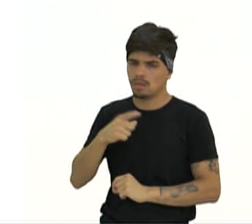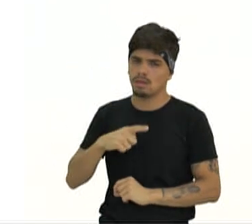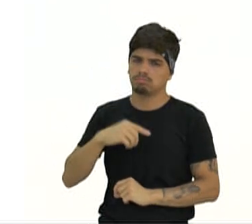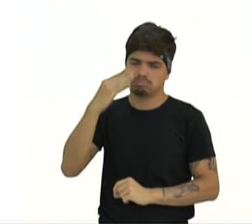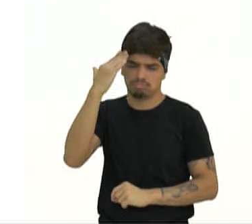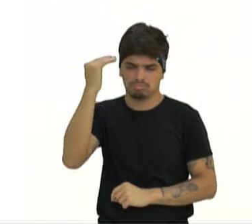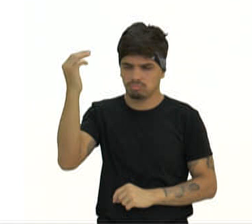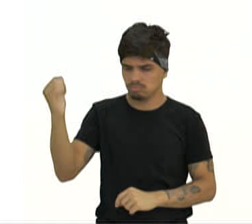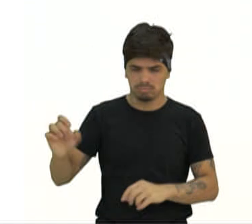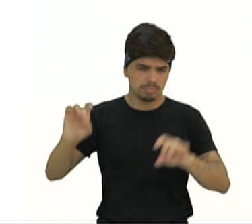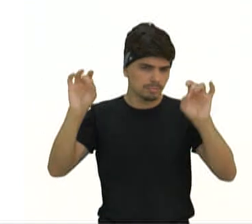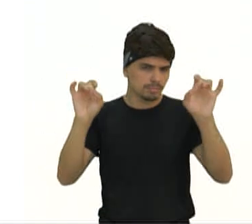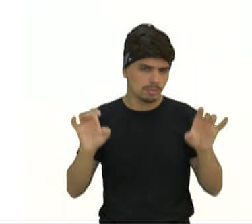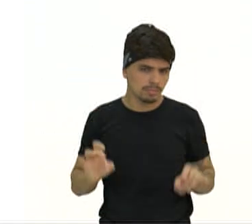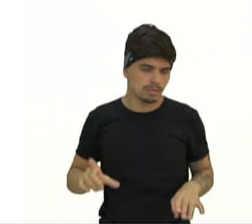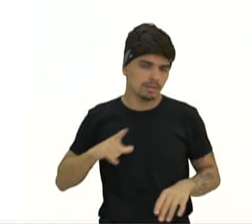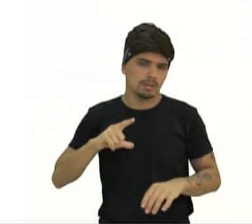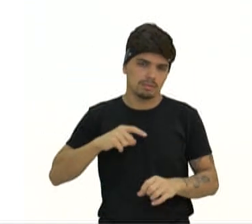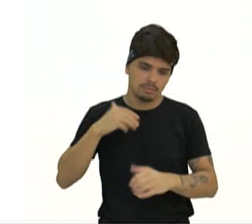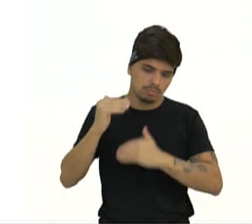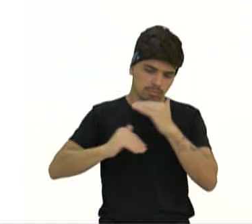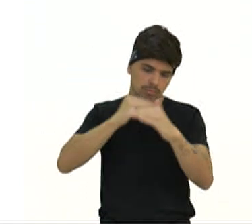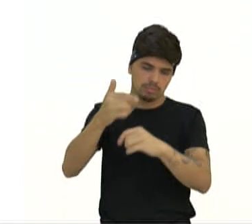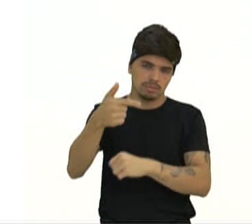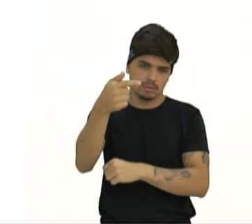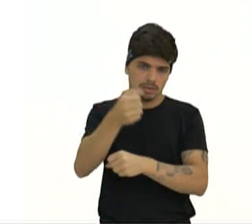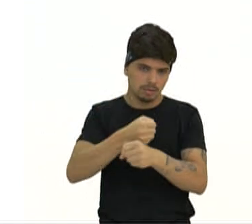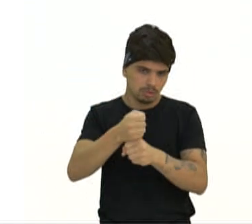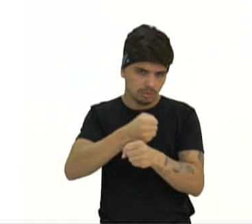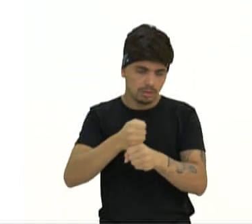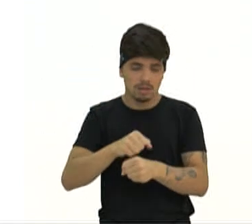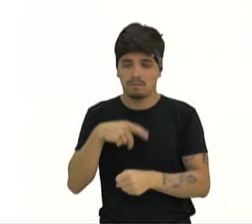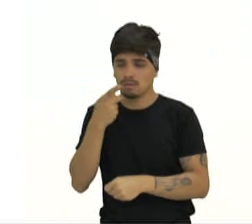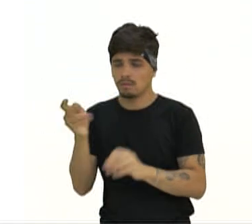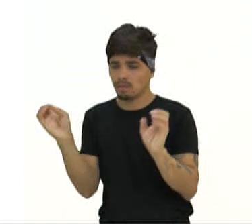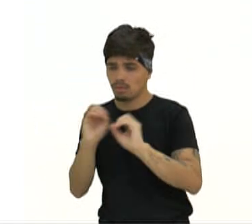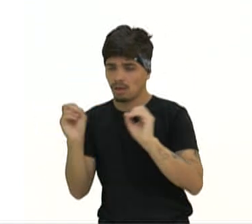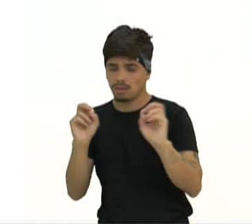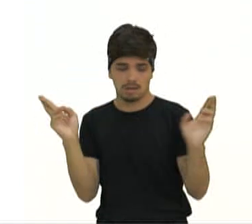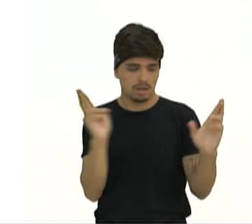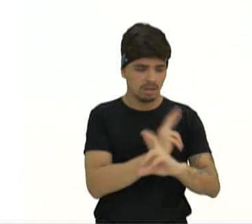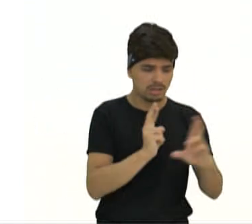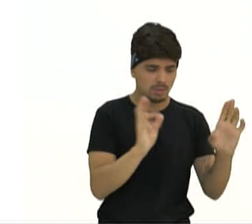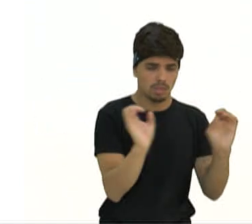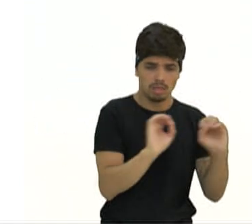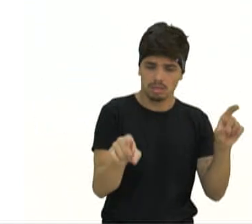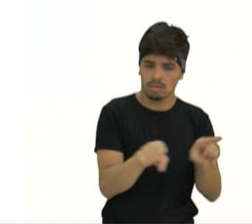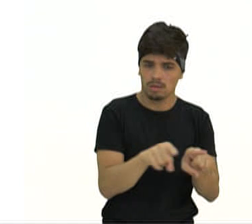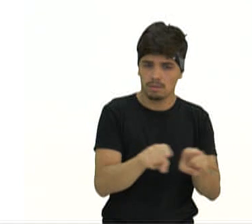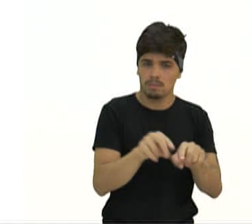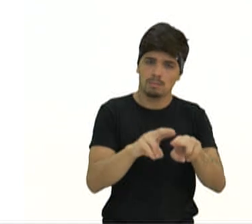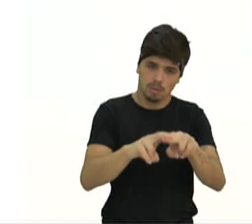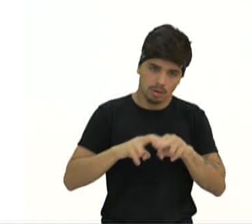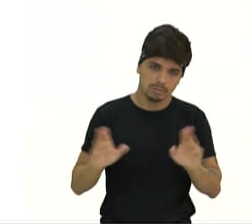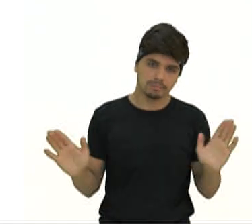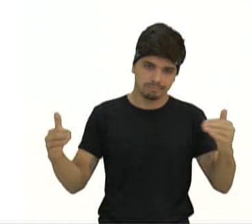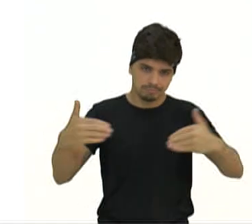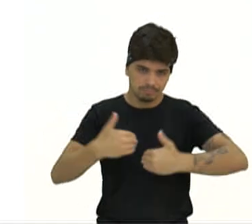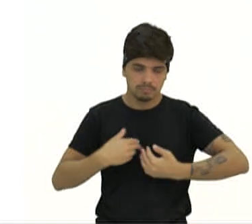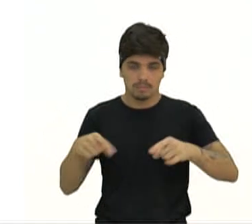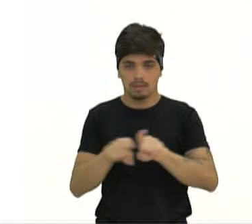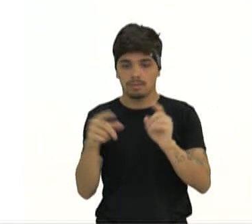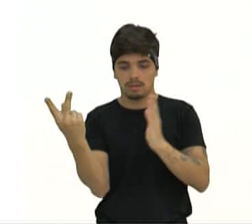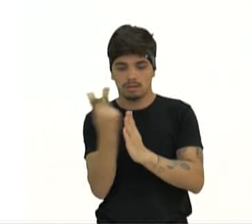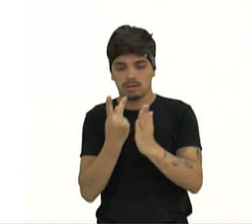que desenvolveu as sete anos ele não falava e não se relacionava com ninguém por conta do autismo